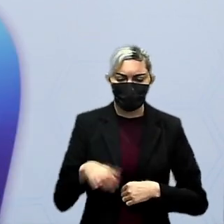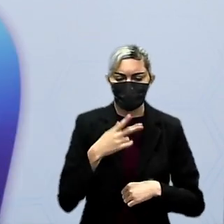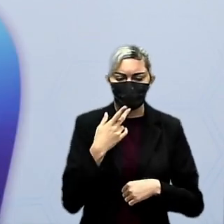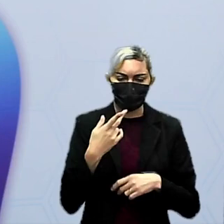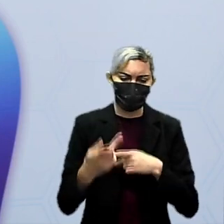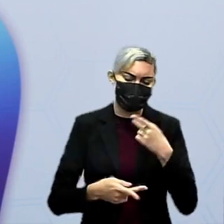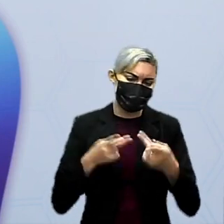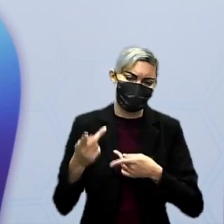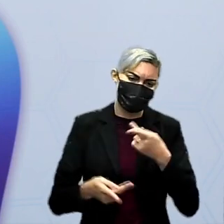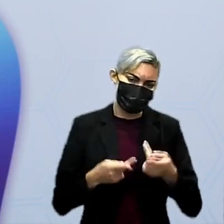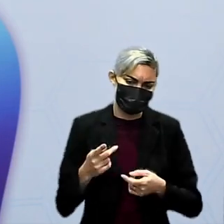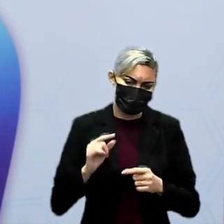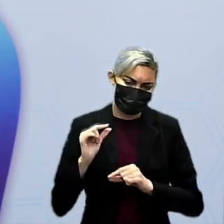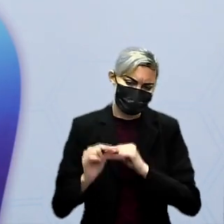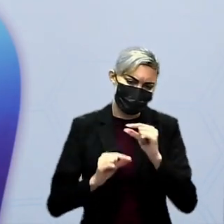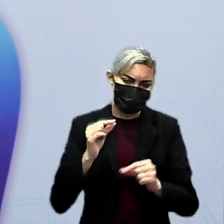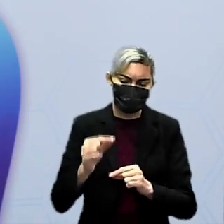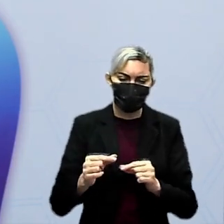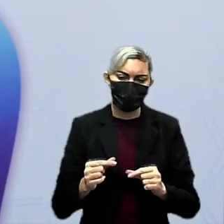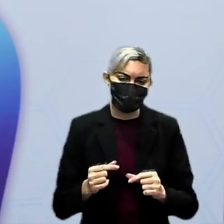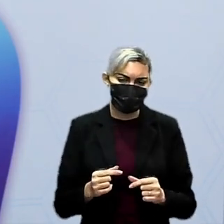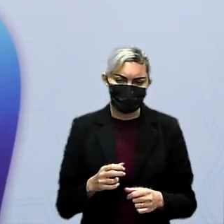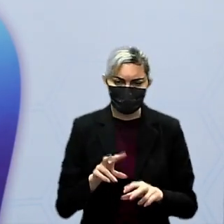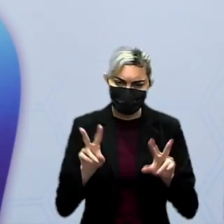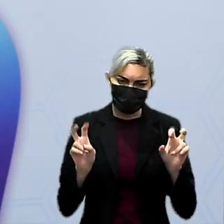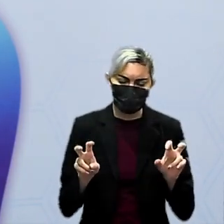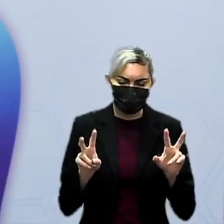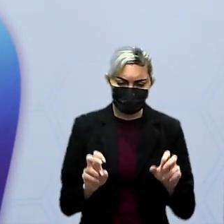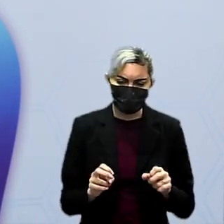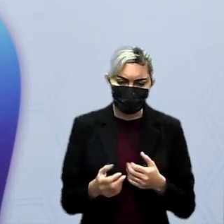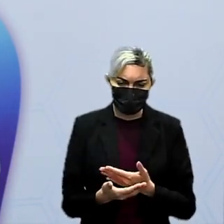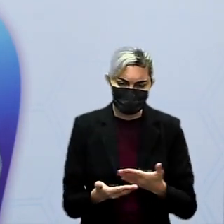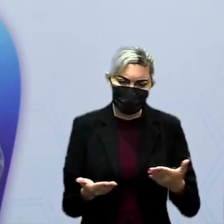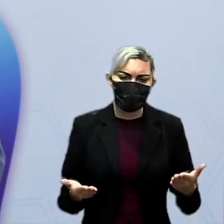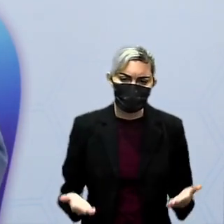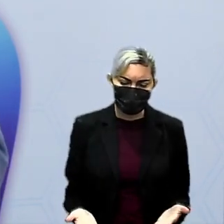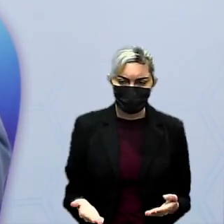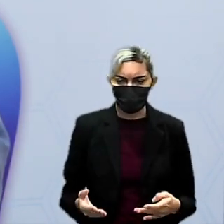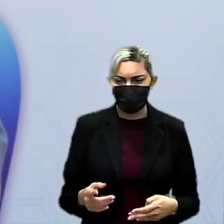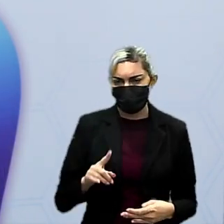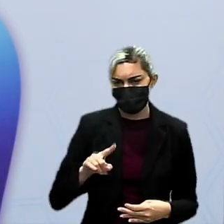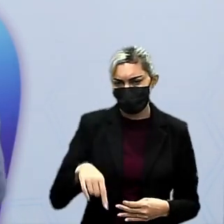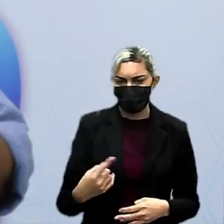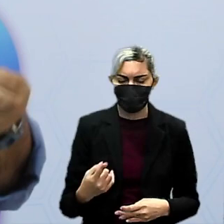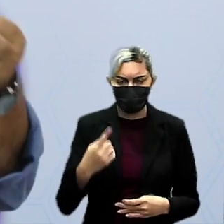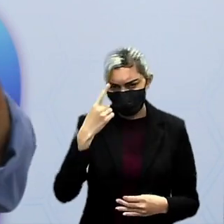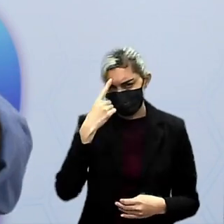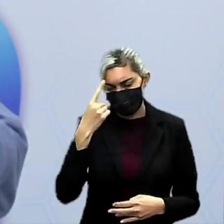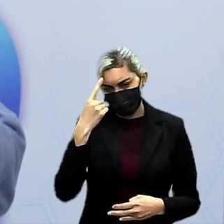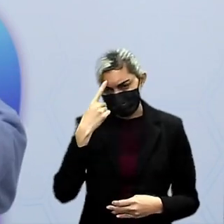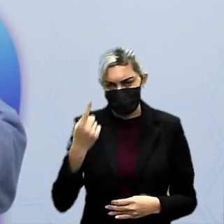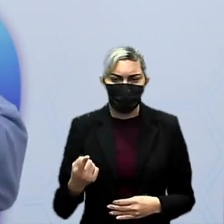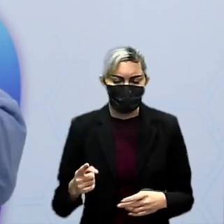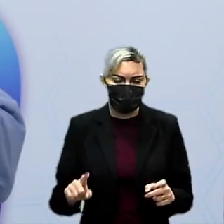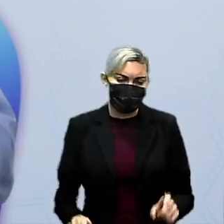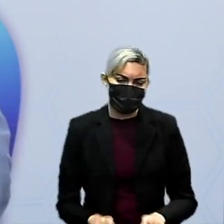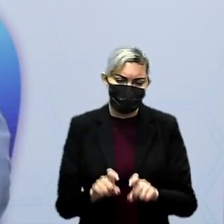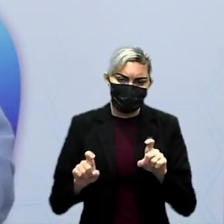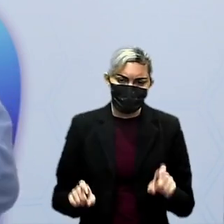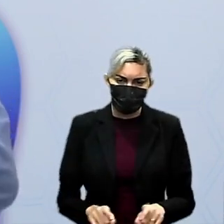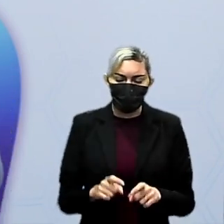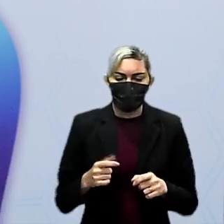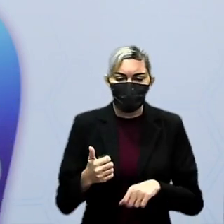falamos, né, há pouco tempo atrás sobre essa lógica digital,